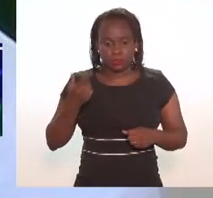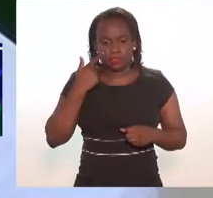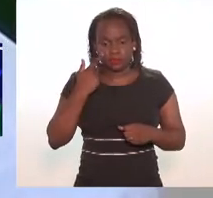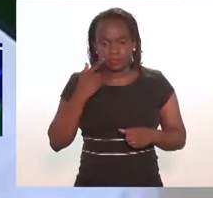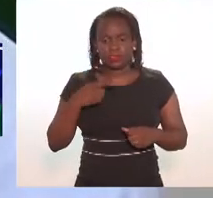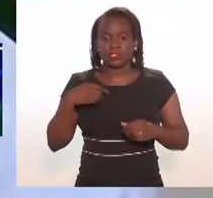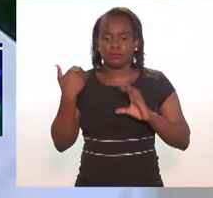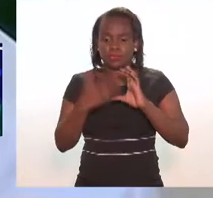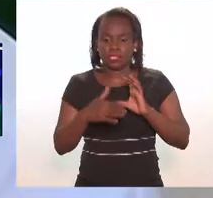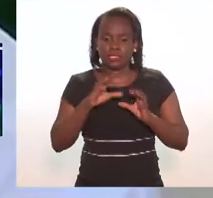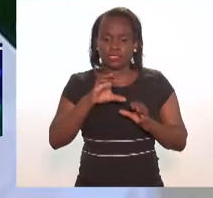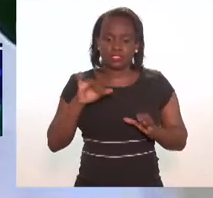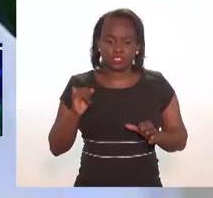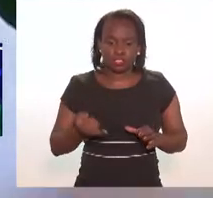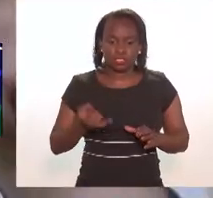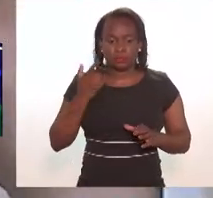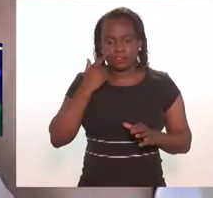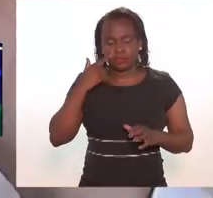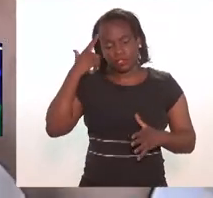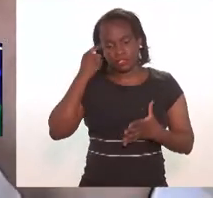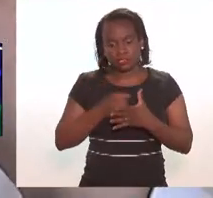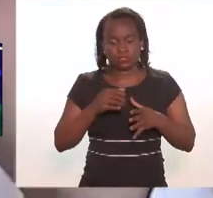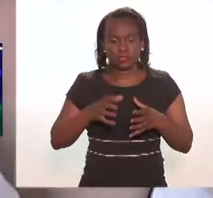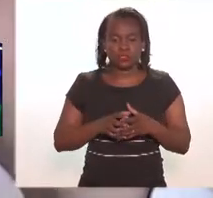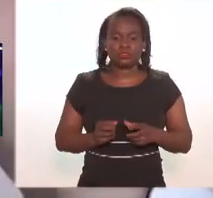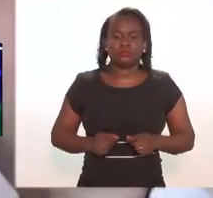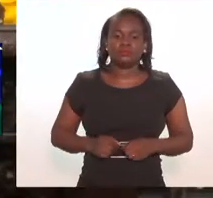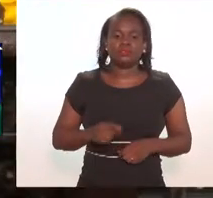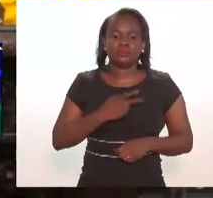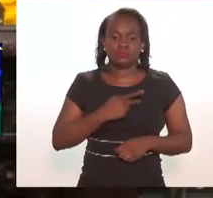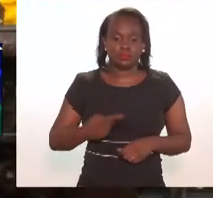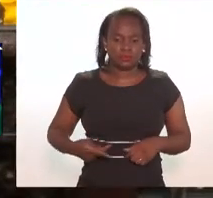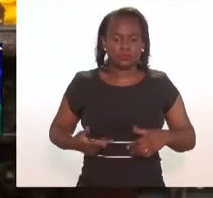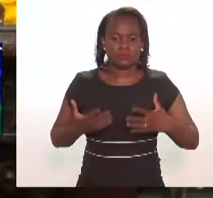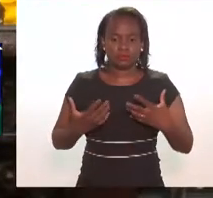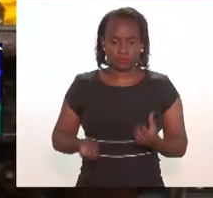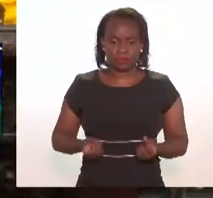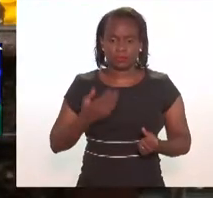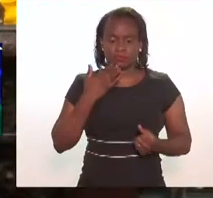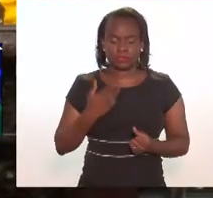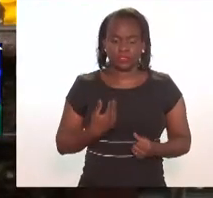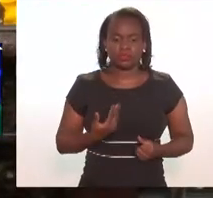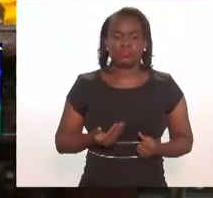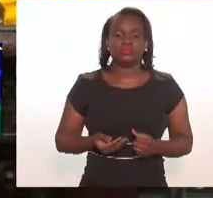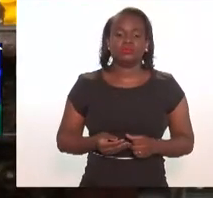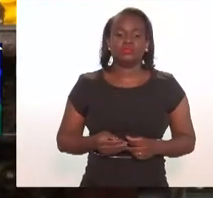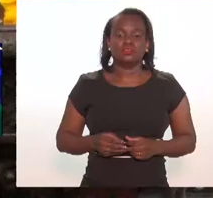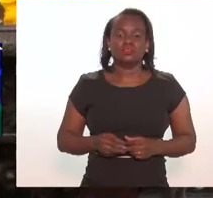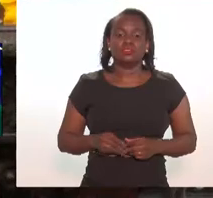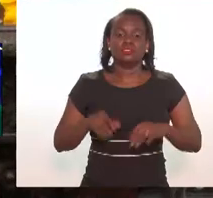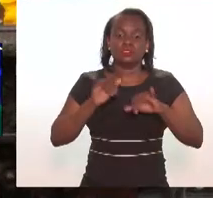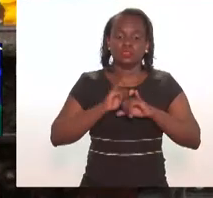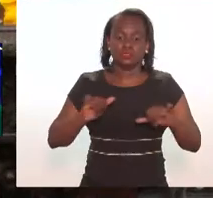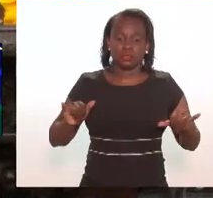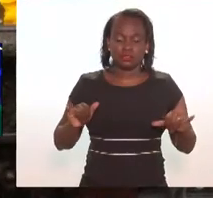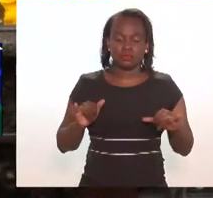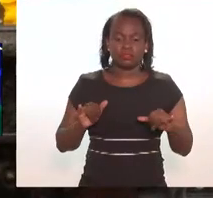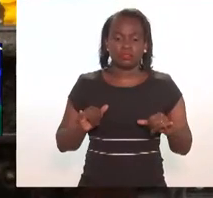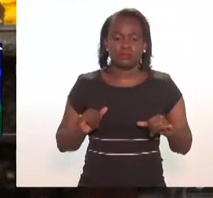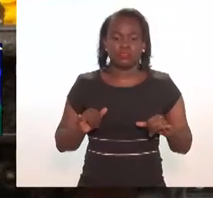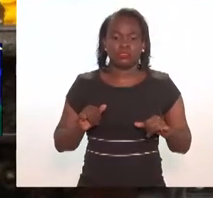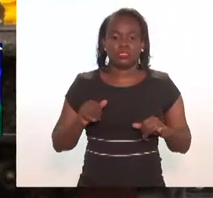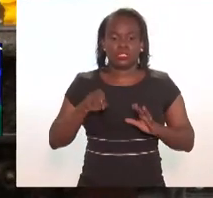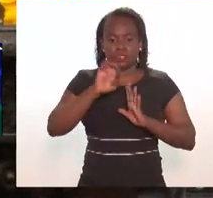CJ, decidimos em colegiado. Presidência, defere o pedido de Vossa Excelência. Obrigado. E anunciando que há